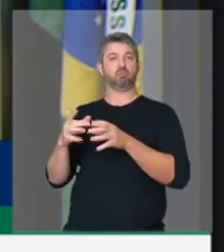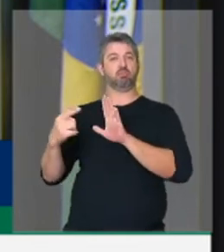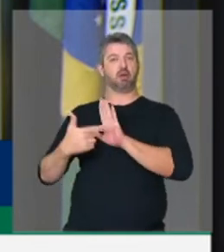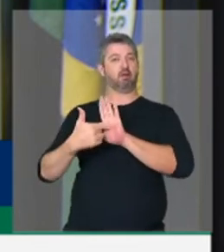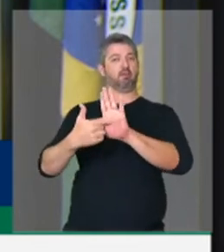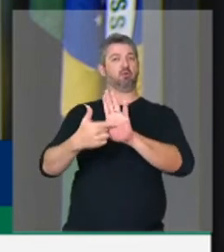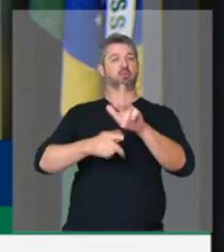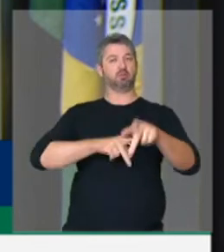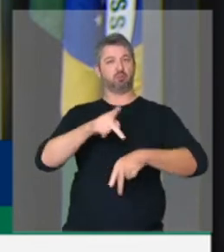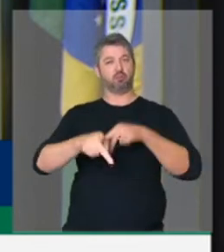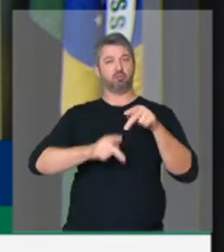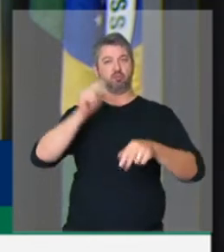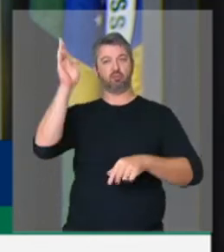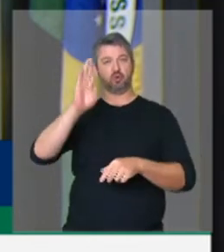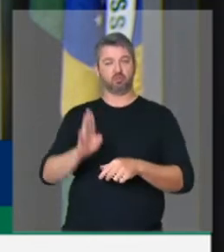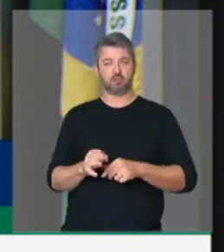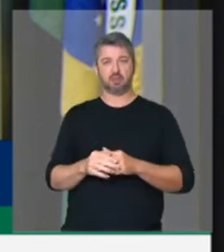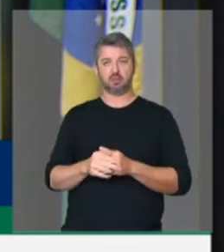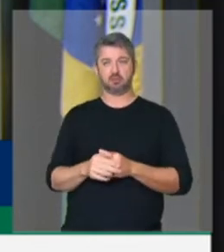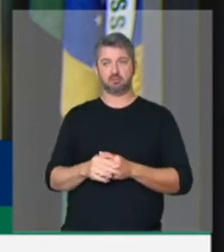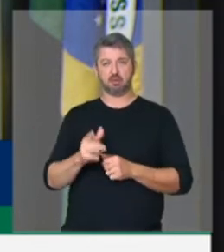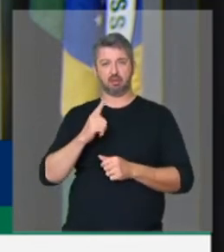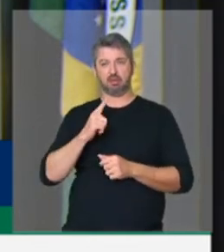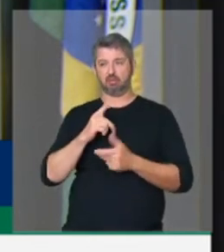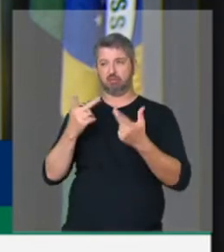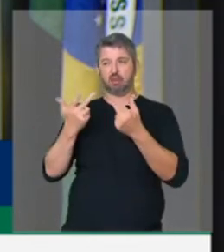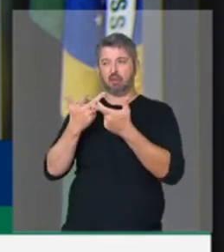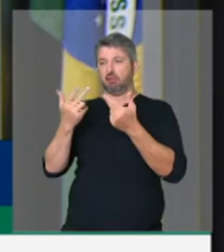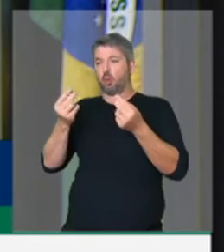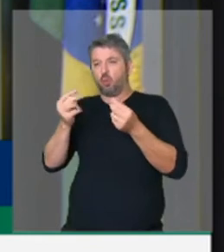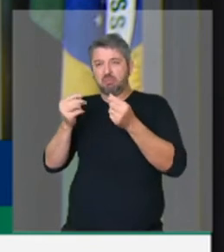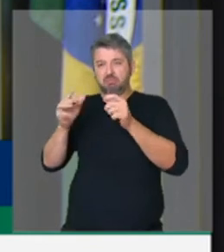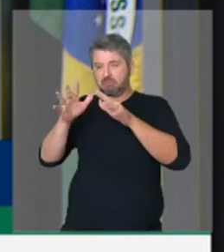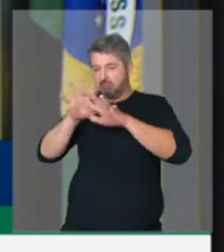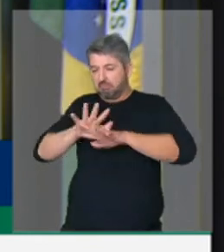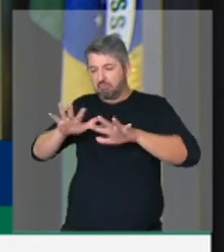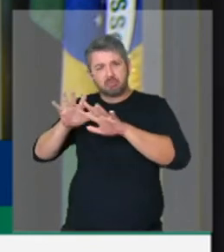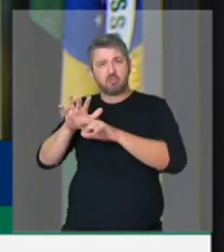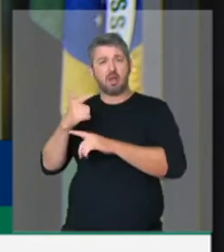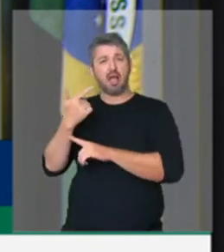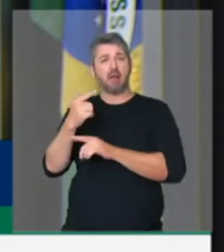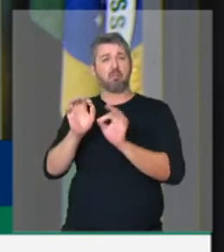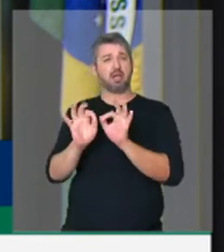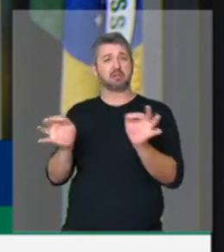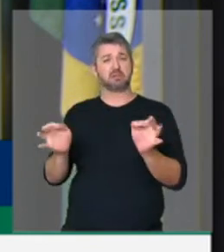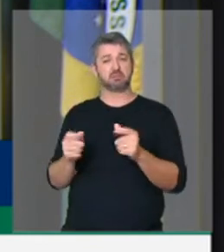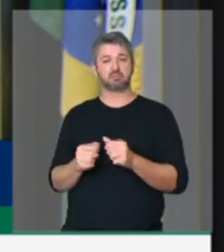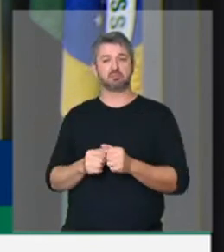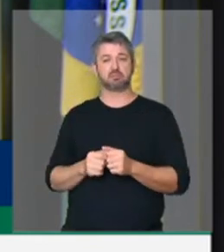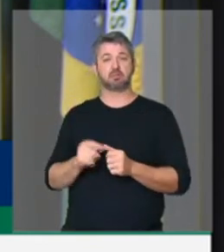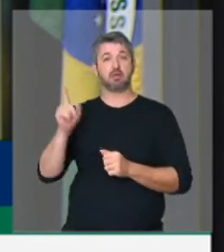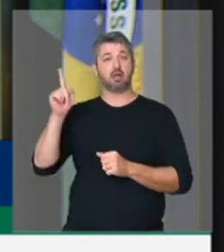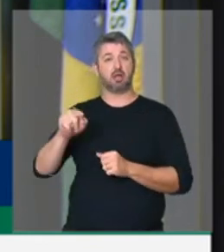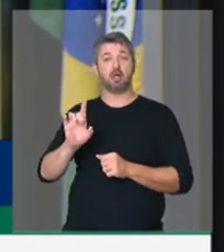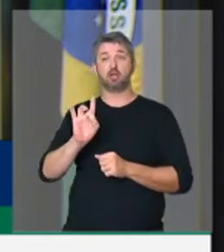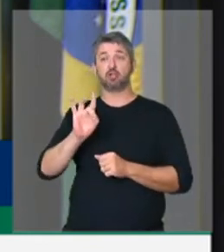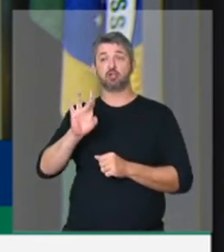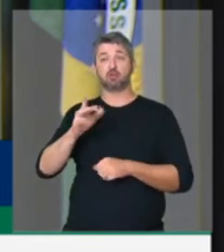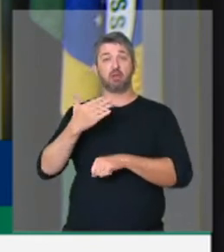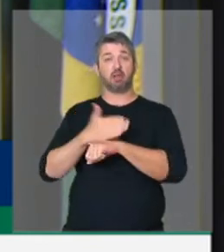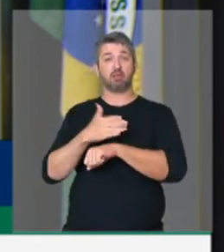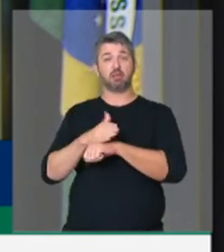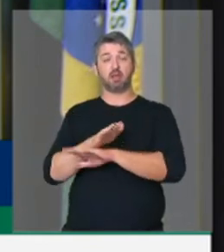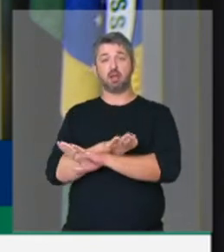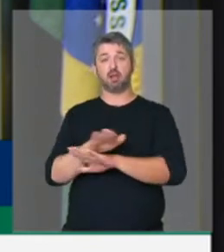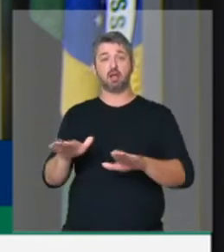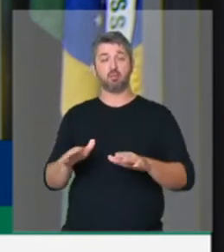para a população brasileira que não há mistério com armas. Arma é muito simples, é só você treinar, é só